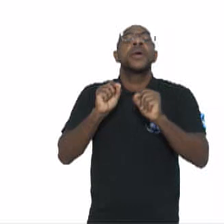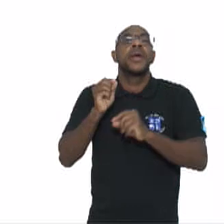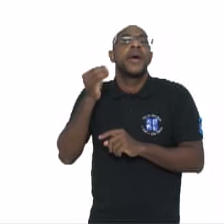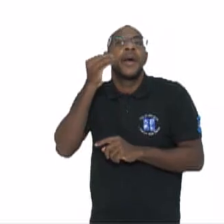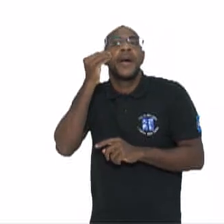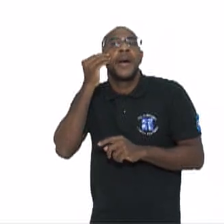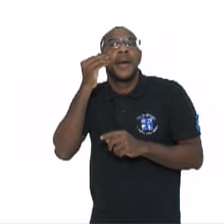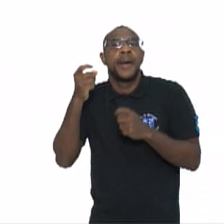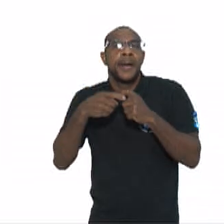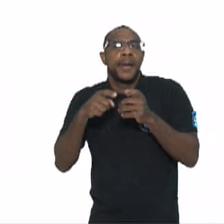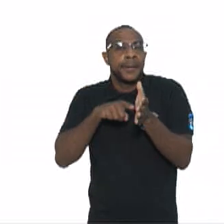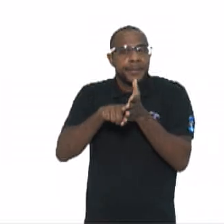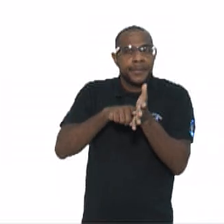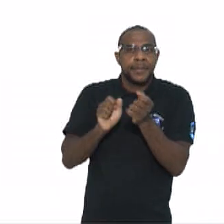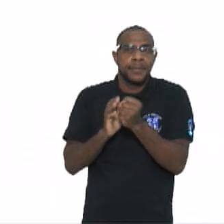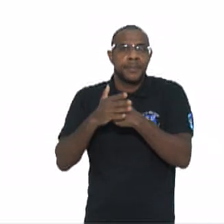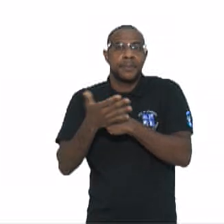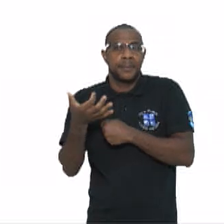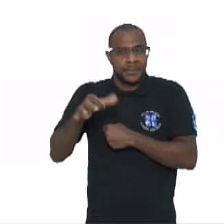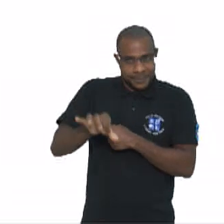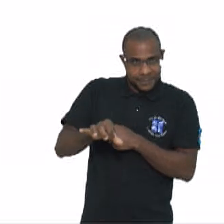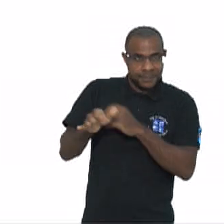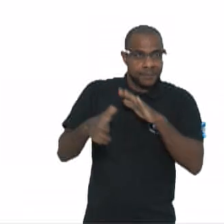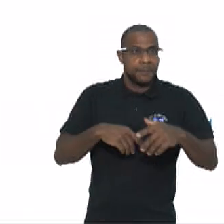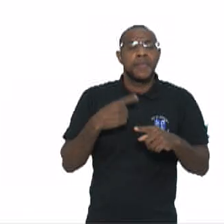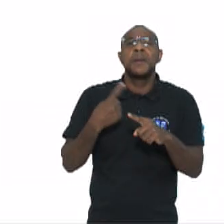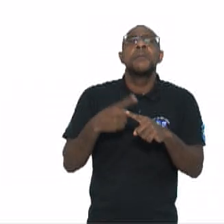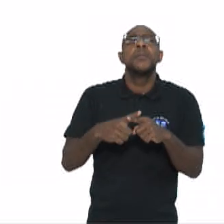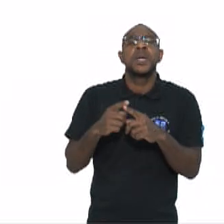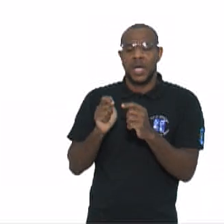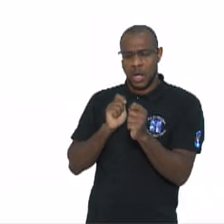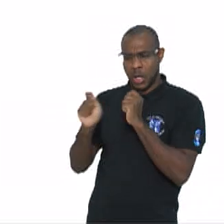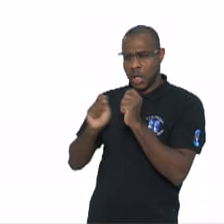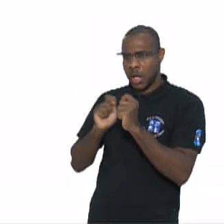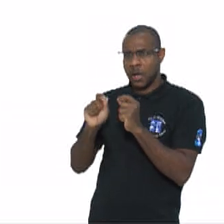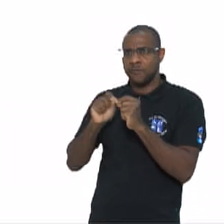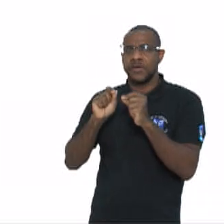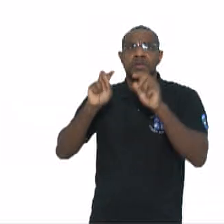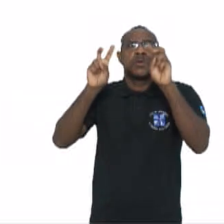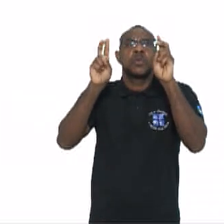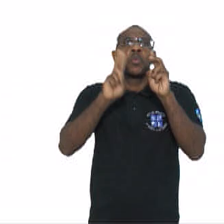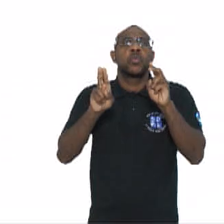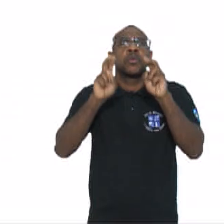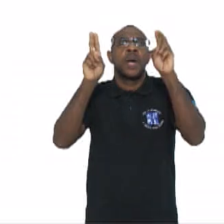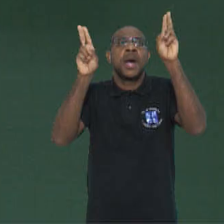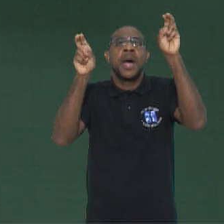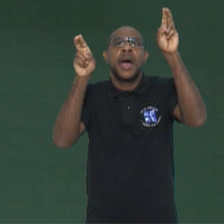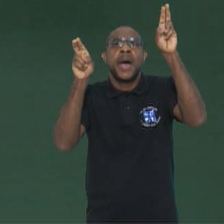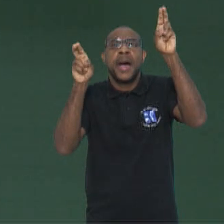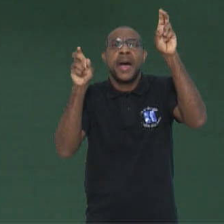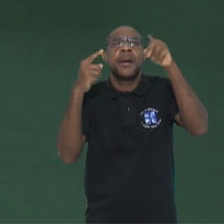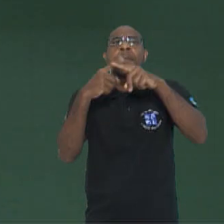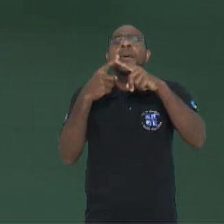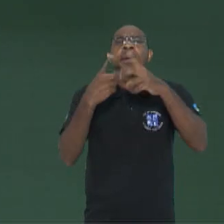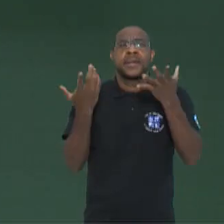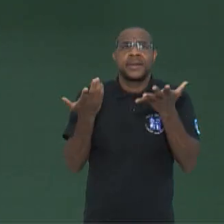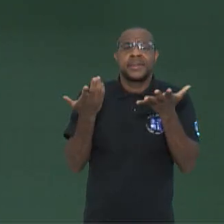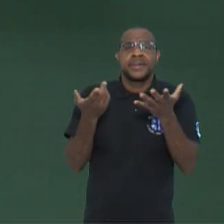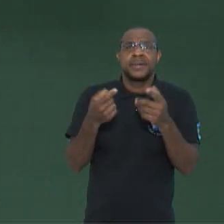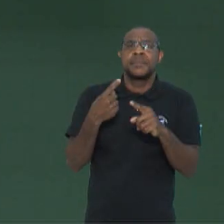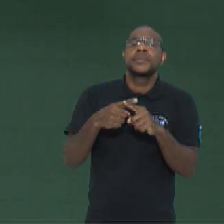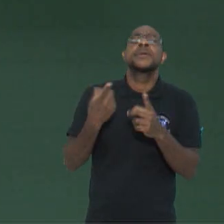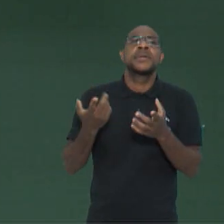que o repórter fez o uso das aspas nessa parte do corpo da notícia? A professora deu um spoiler, né? Mas vocês